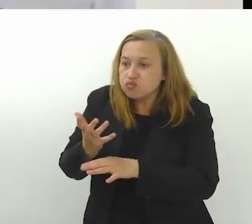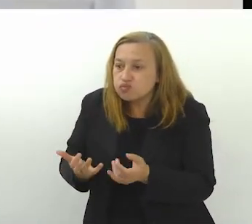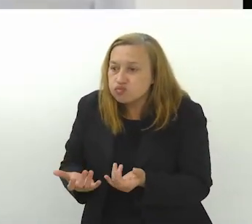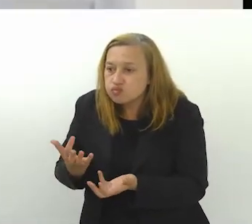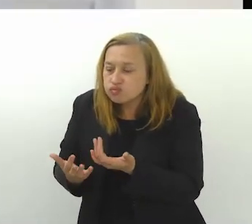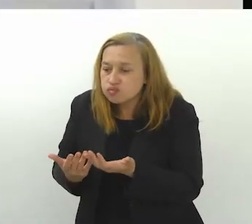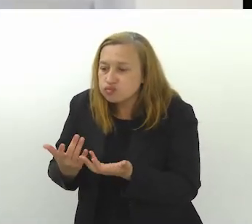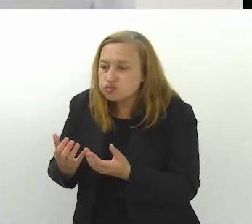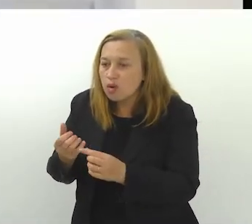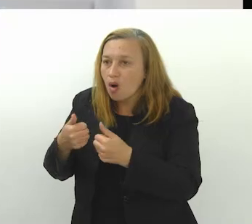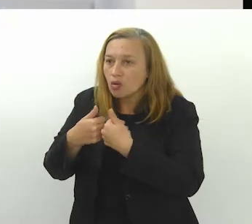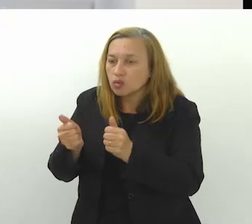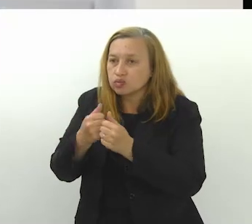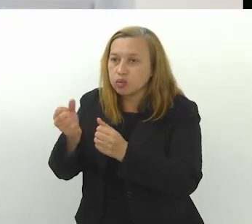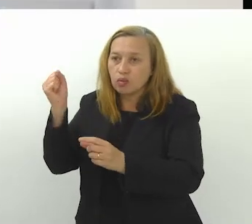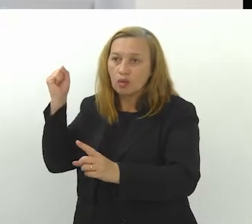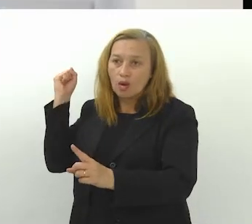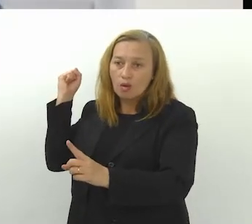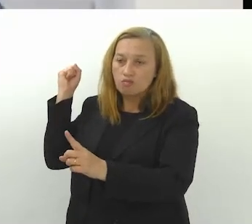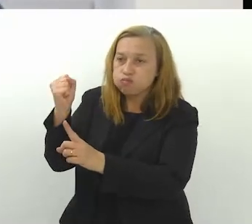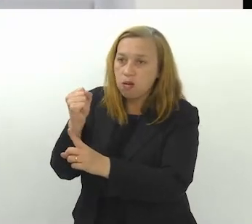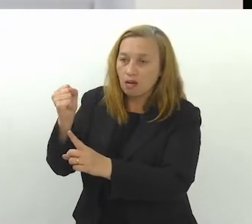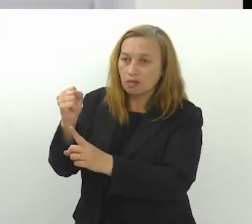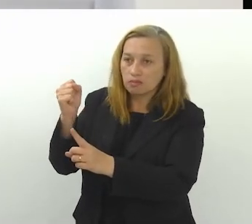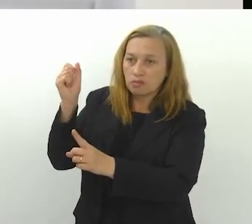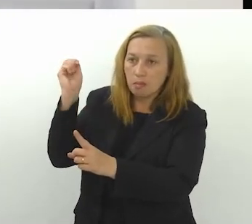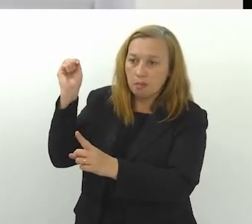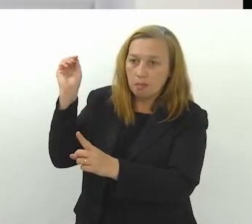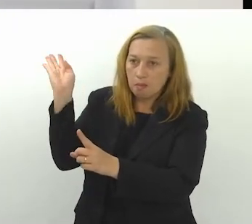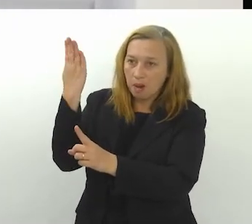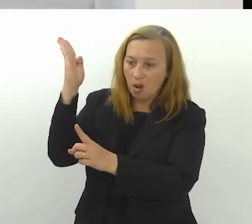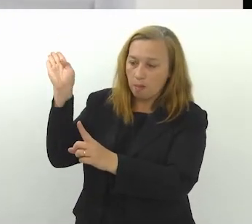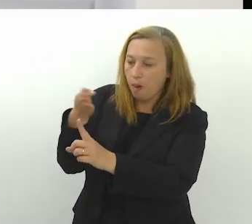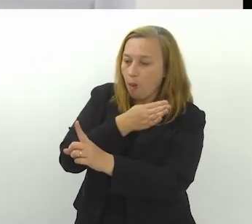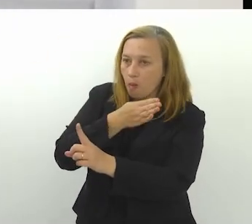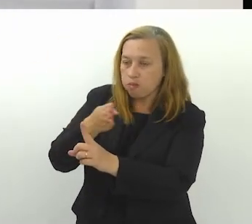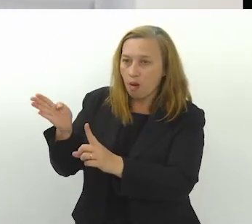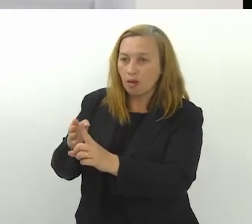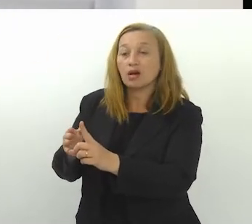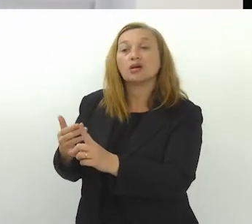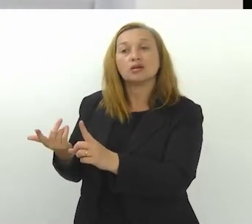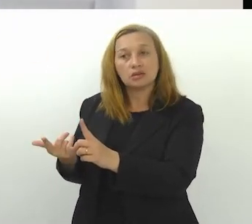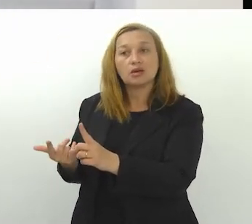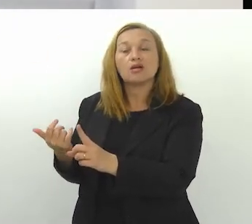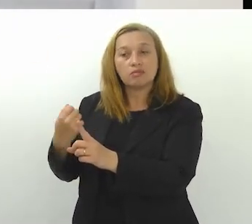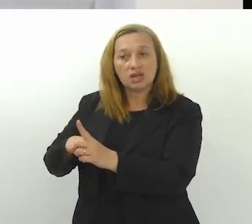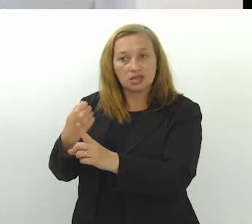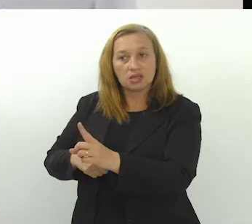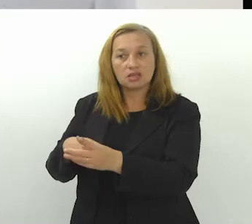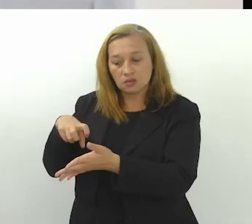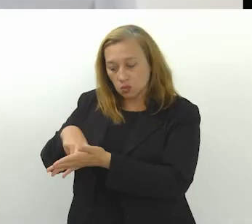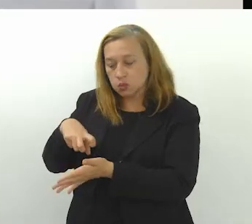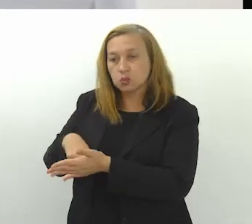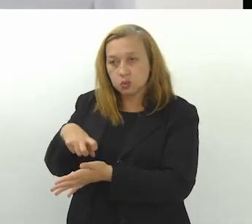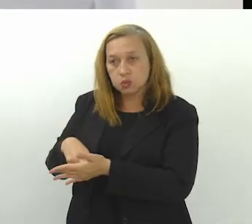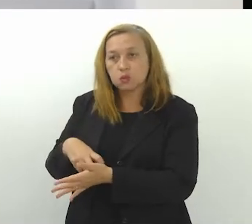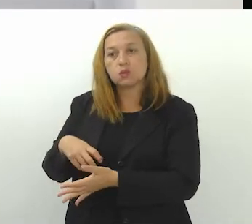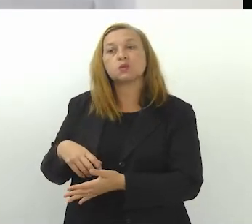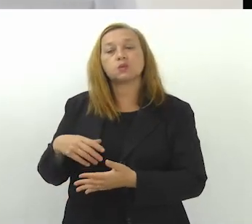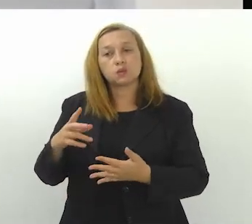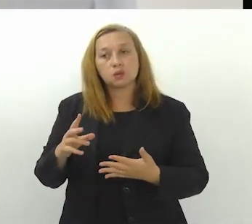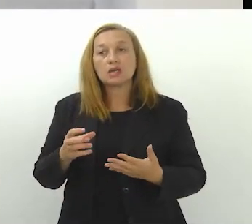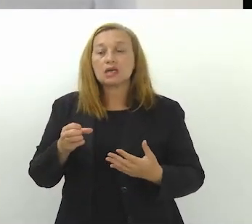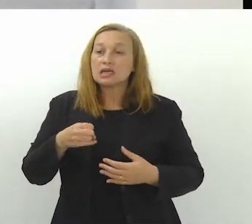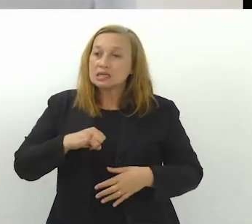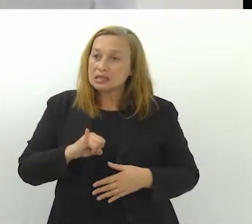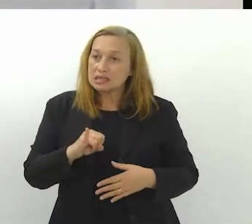e matou uma pessoa paulada, essa pessoa obviamente precisa responder, né, ser julgada e, se provada a